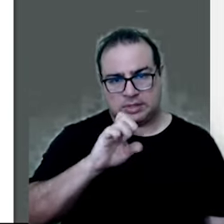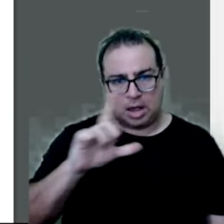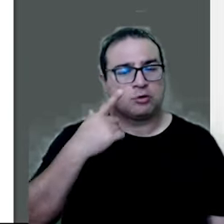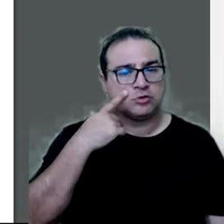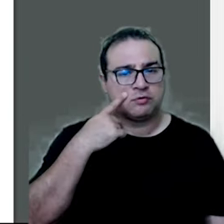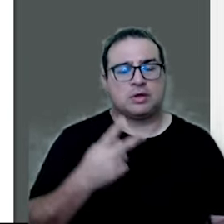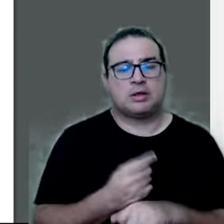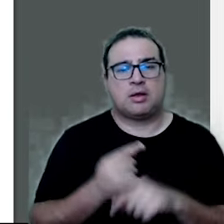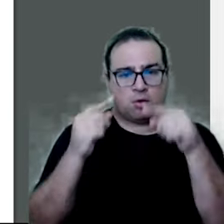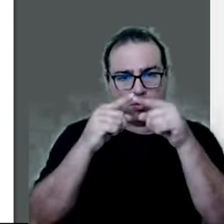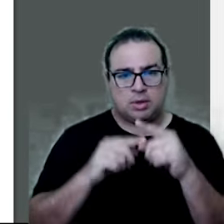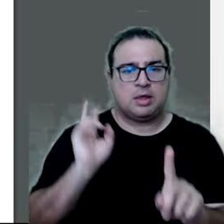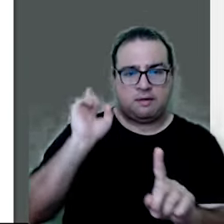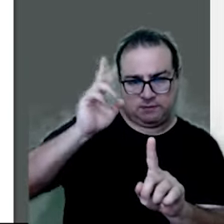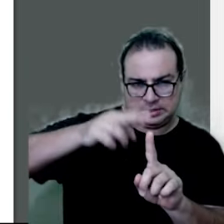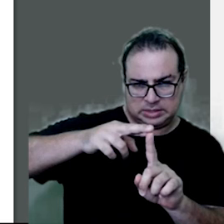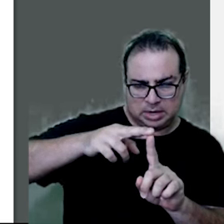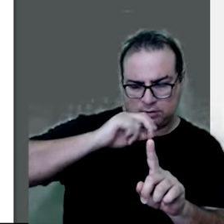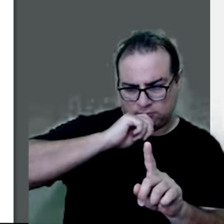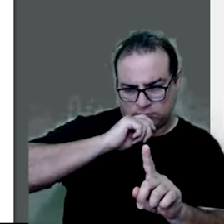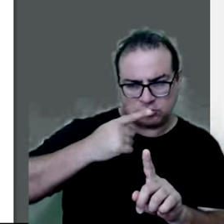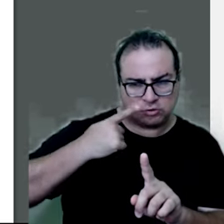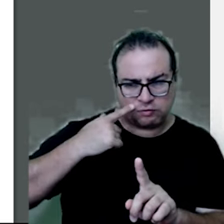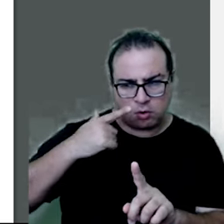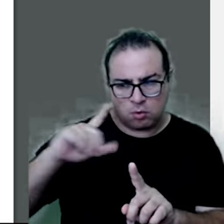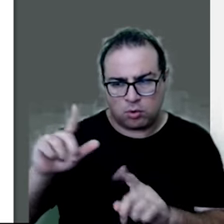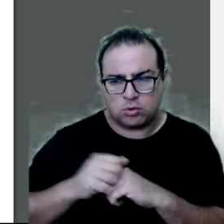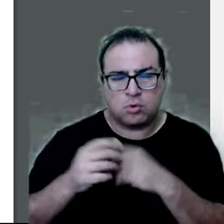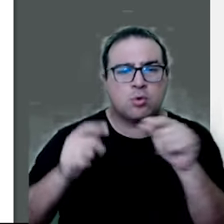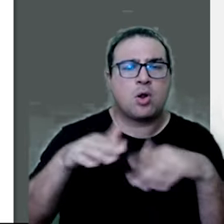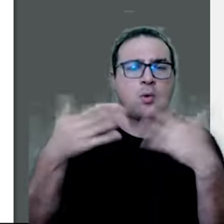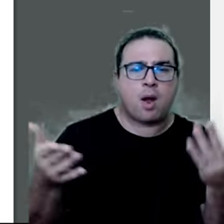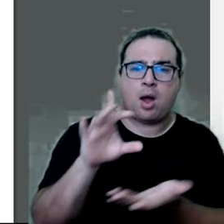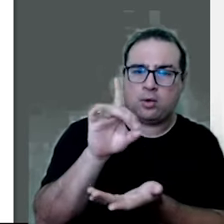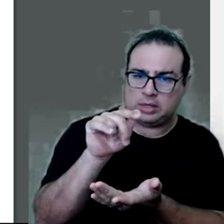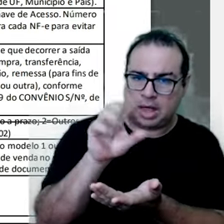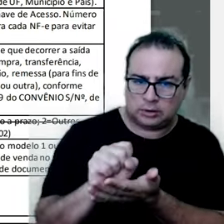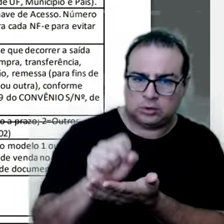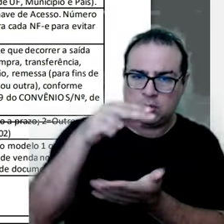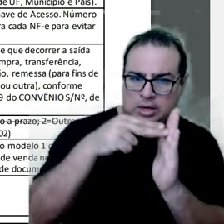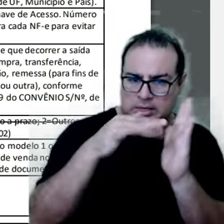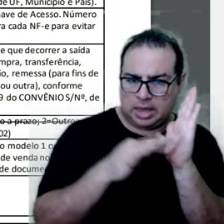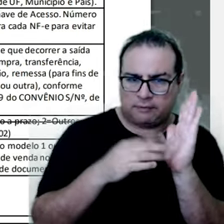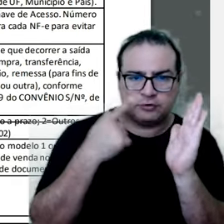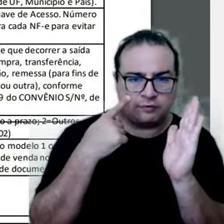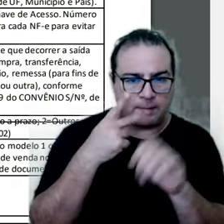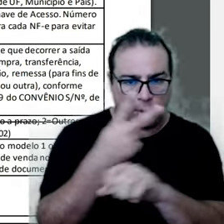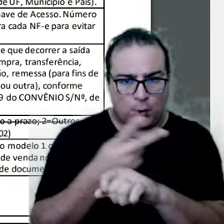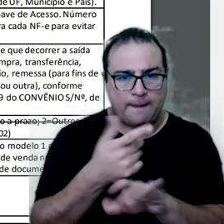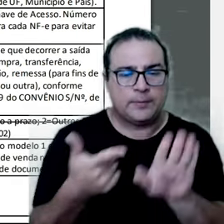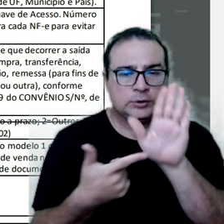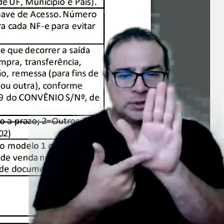aqui documento referenciado x onde será que tá aqui dados da nota fiscal eletrônico deixa eu ver se é nesse aqui